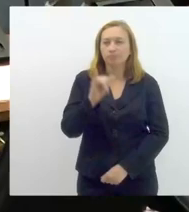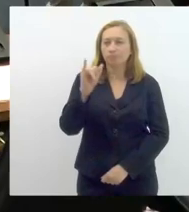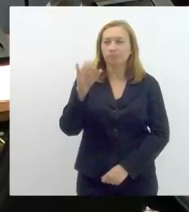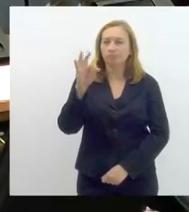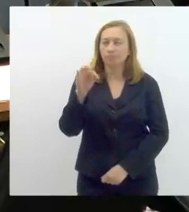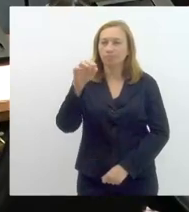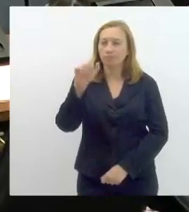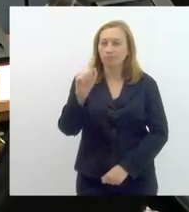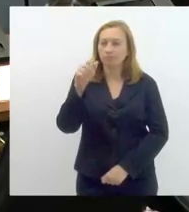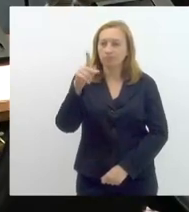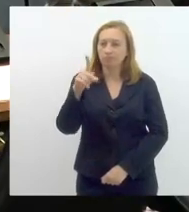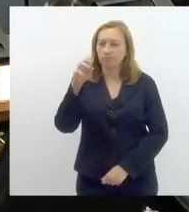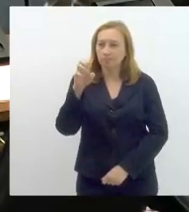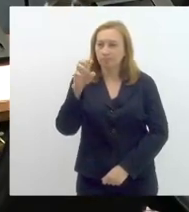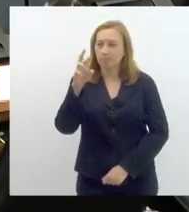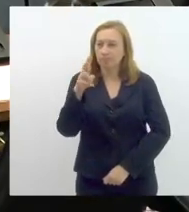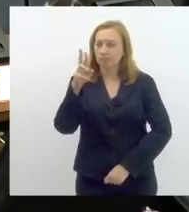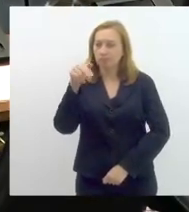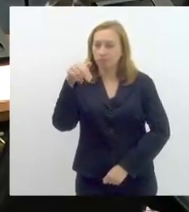Itaperuna,